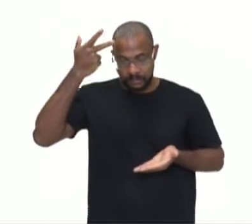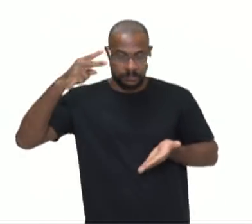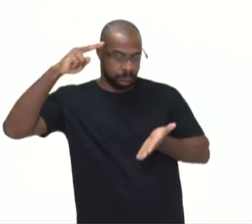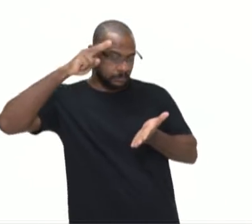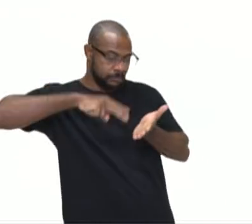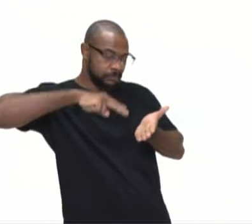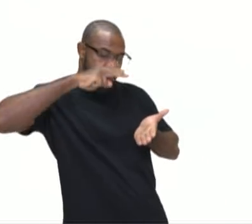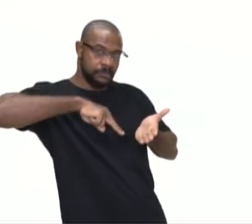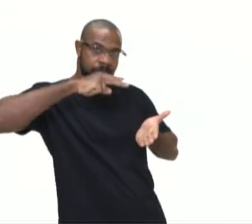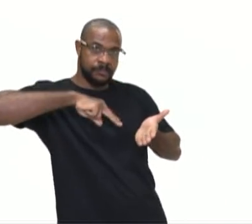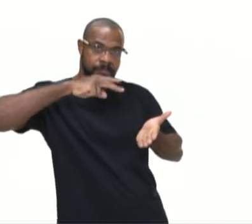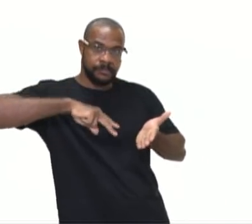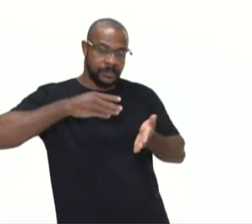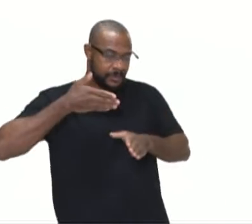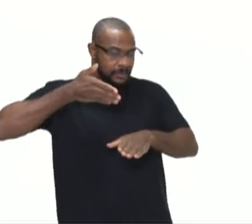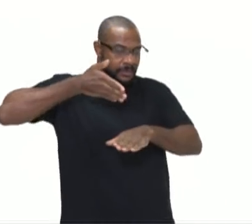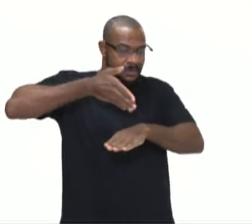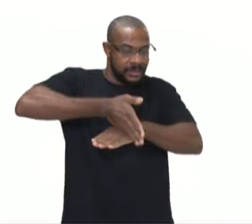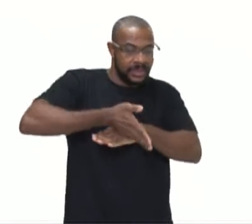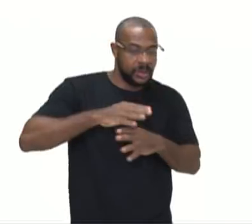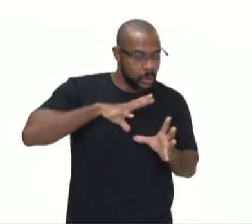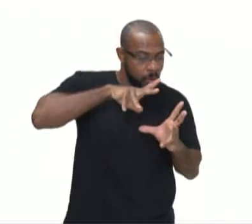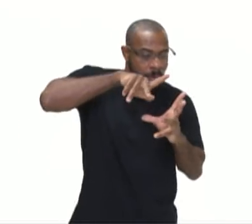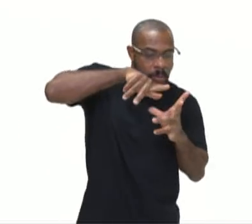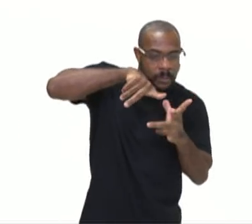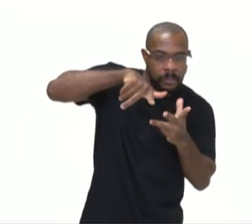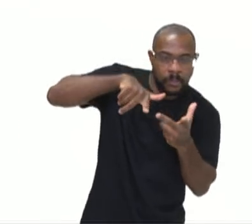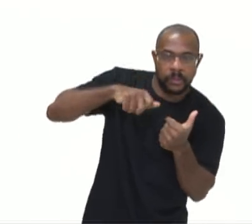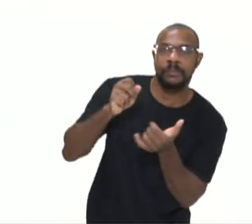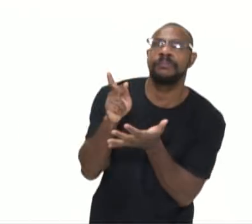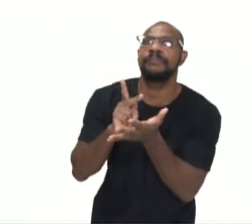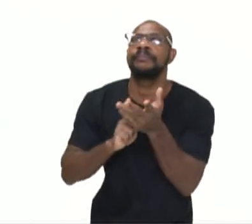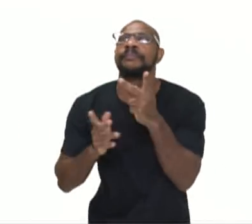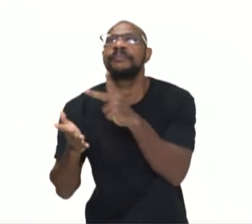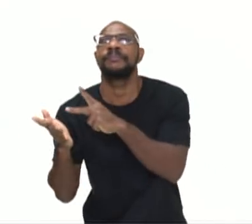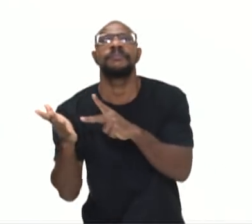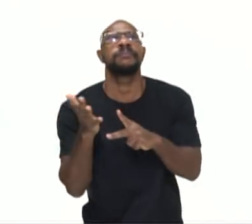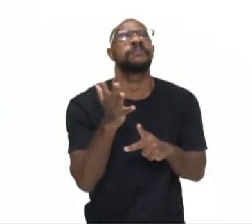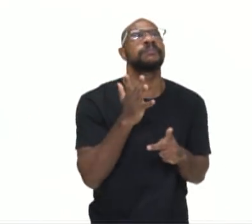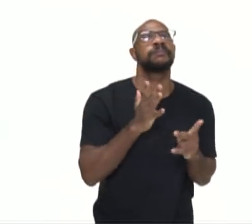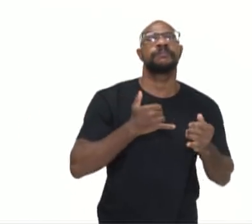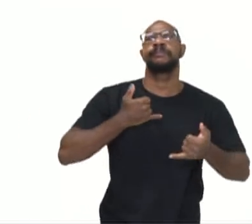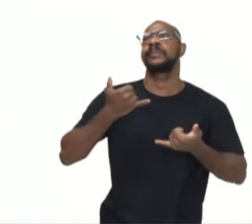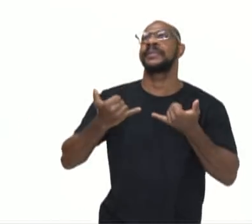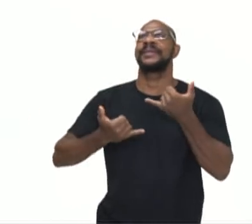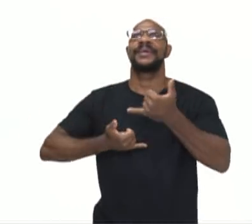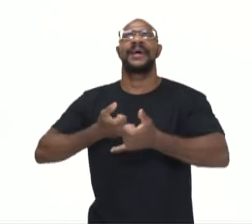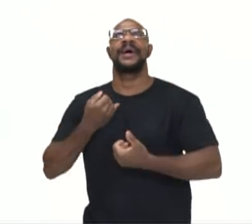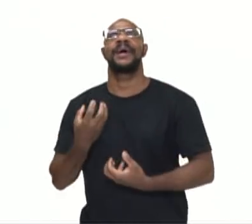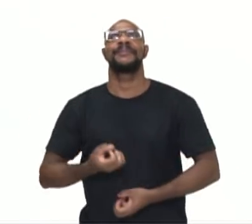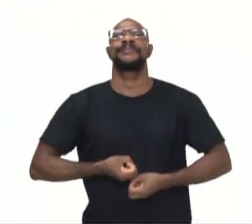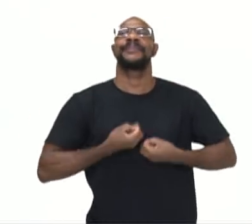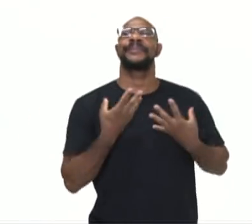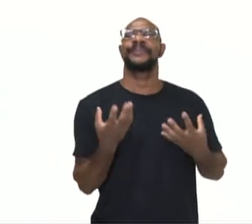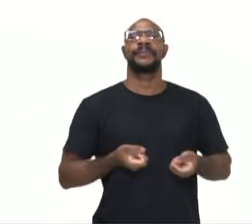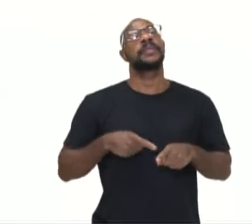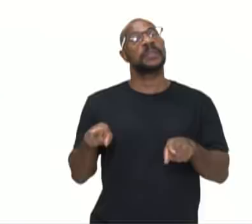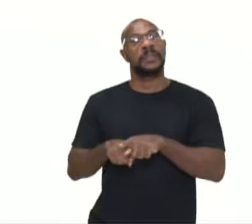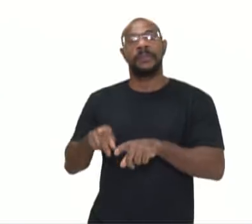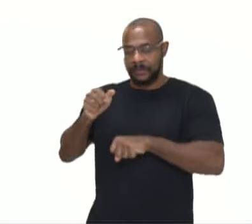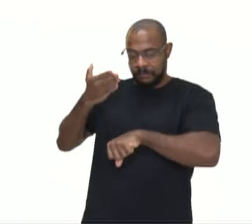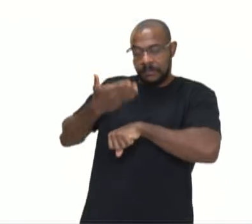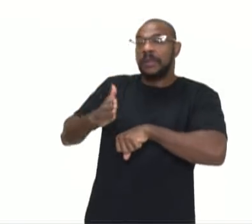a penetrar no mundo da poesia, para brincar de poesia, ou seja, que também pratique